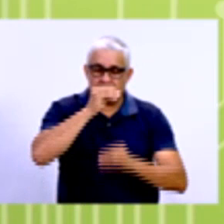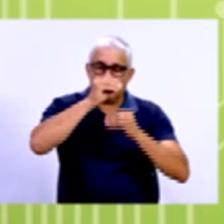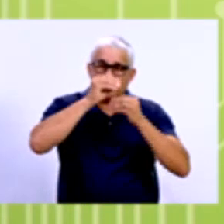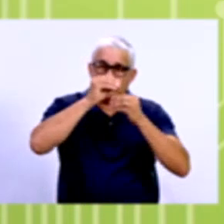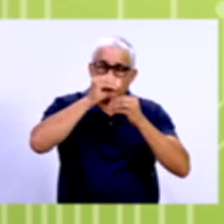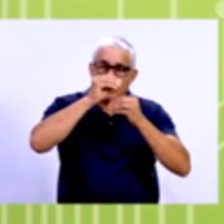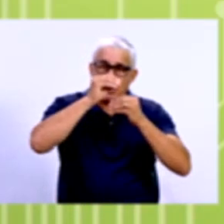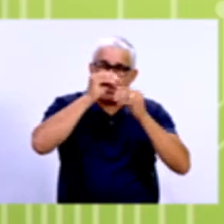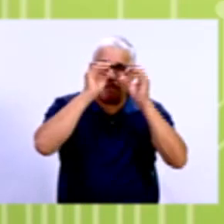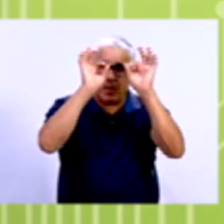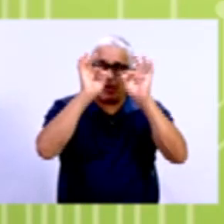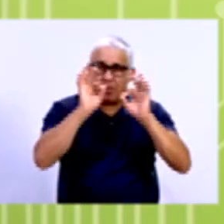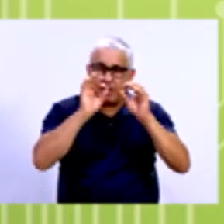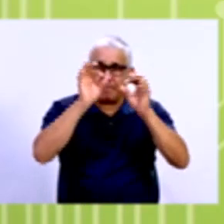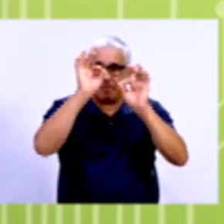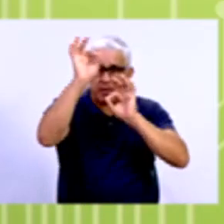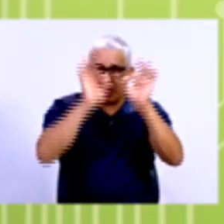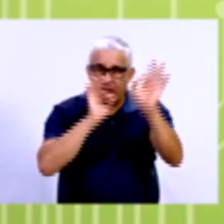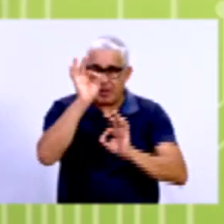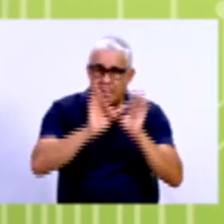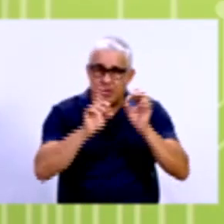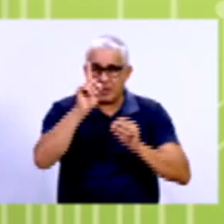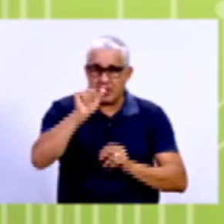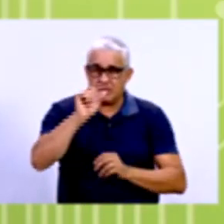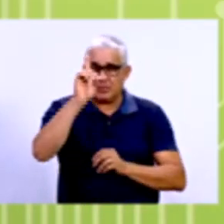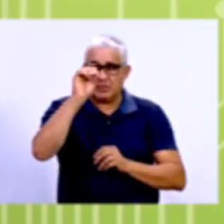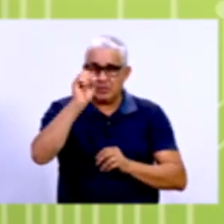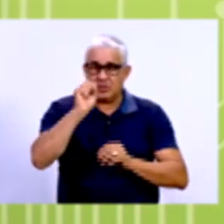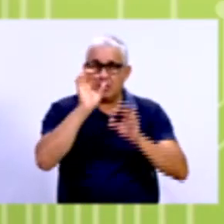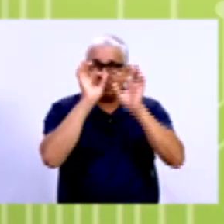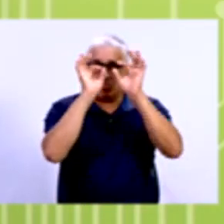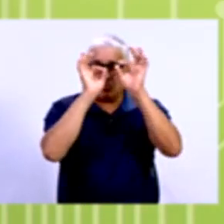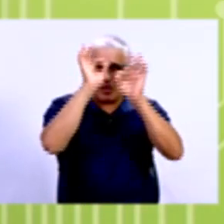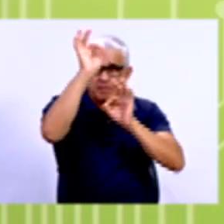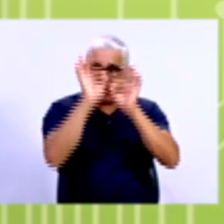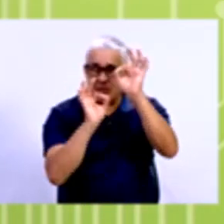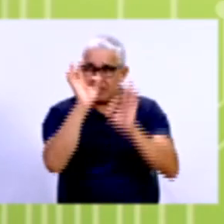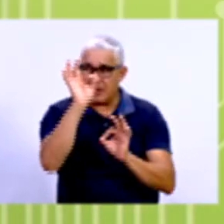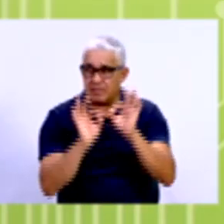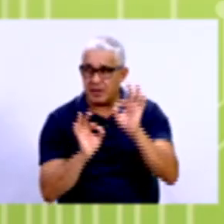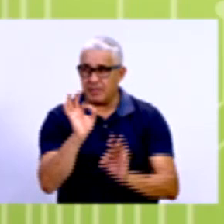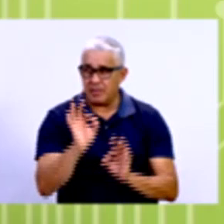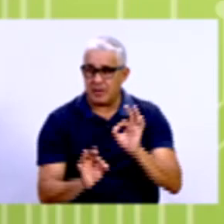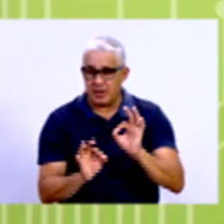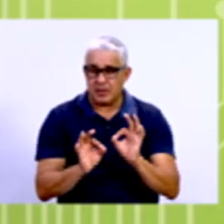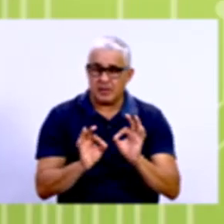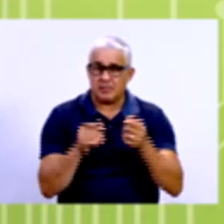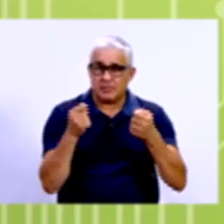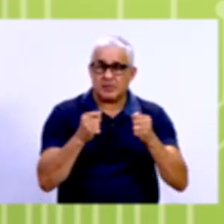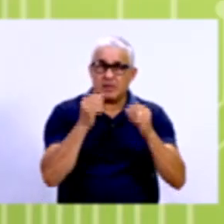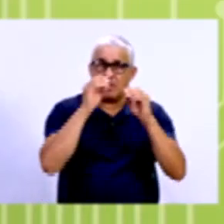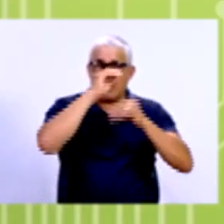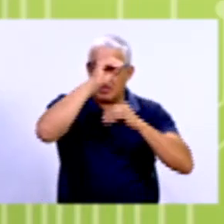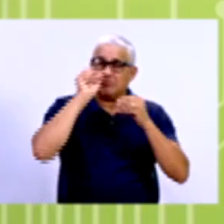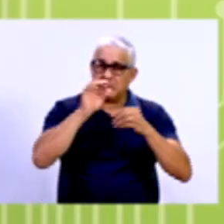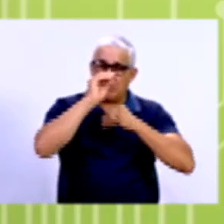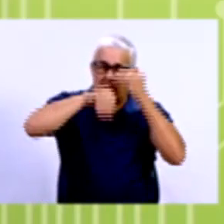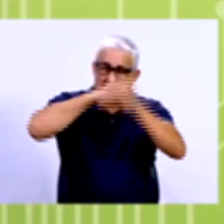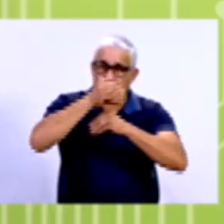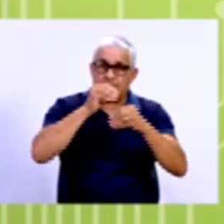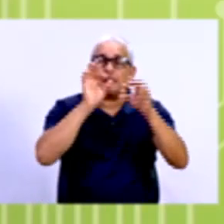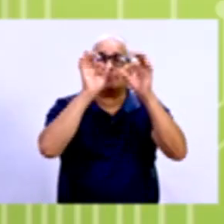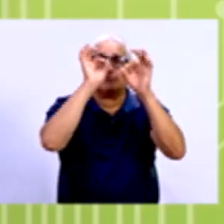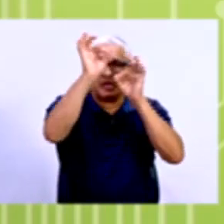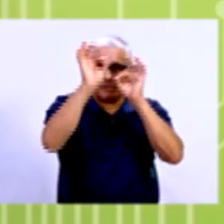dados, tá? Para a gente não ter essa... quando que eu preciso colocar em ordem, quando que eu não preciso. Então, vamos colocar na